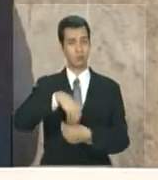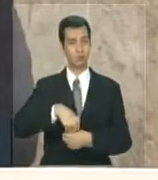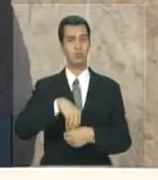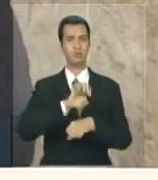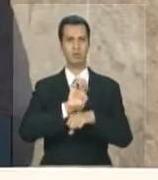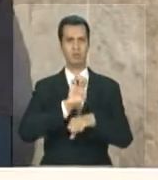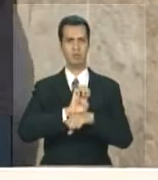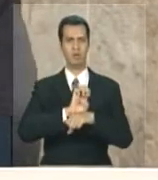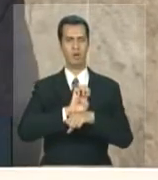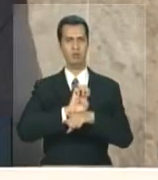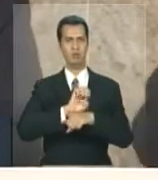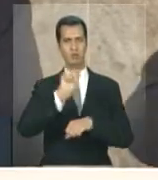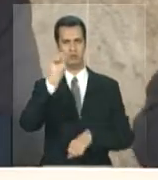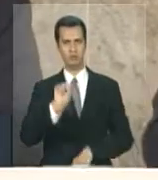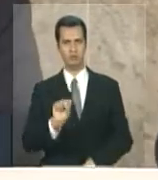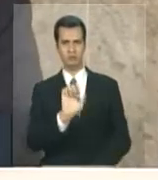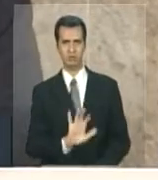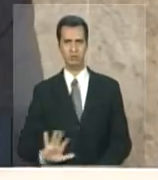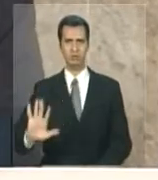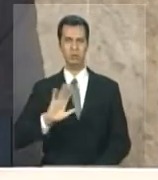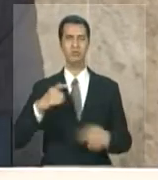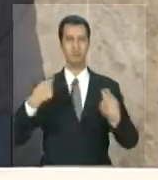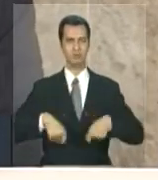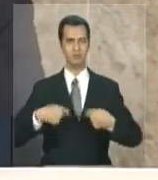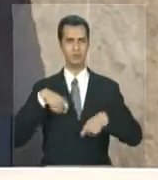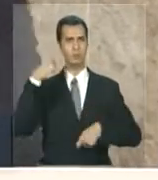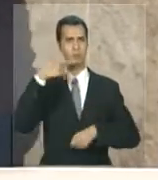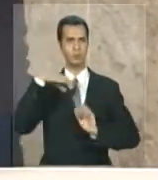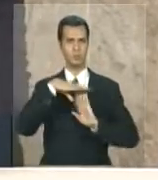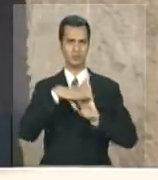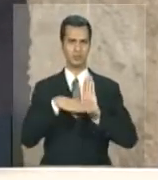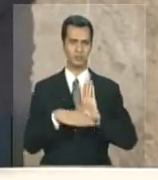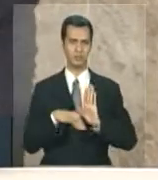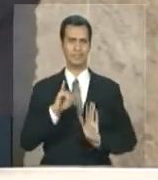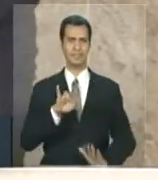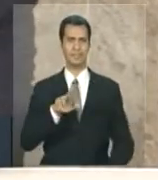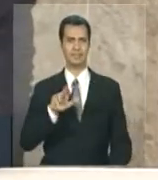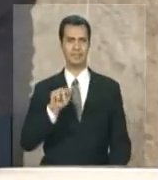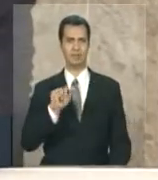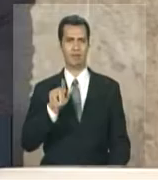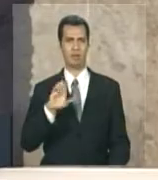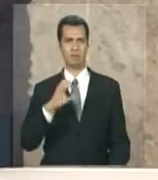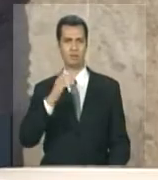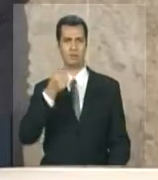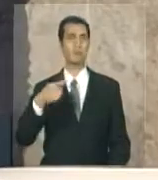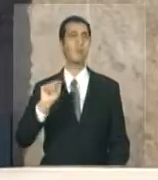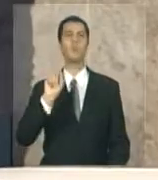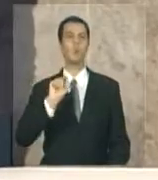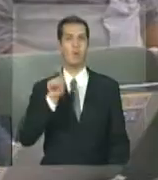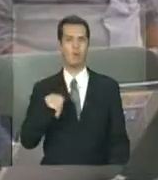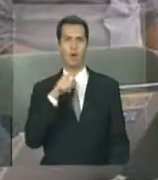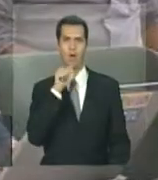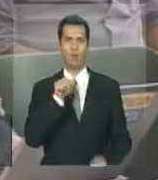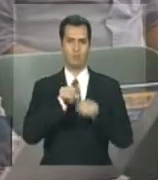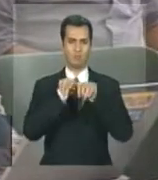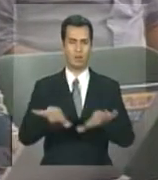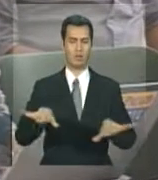ter a política de irrigação extremamente fortalecida. E, para isso,